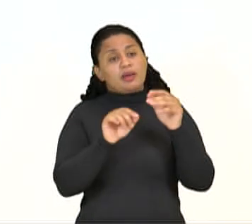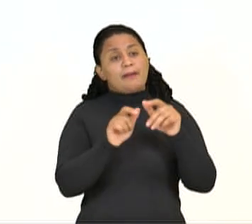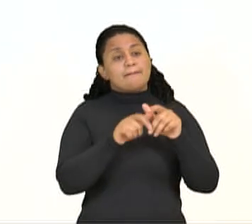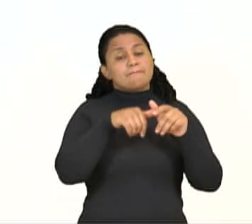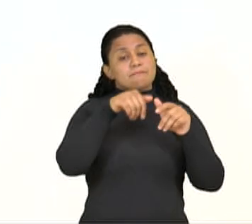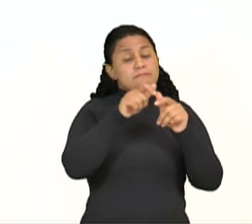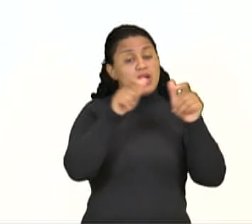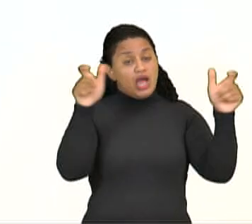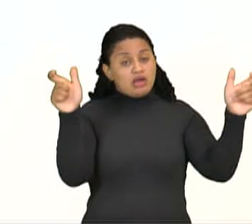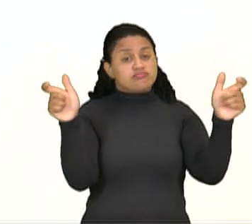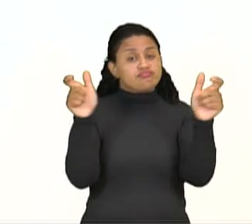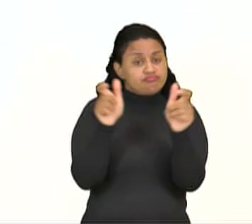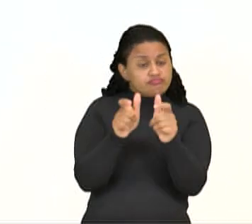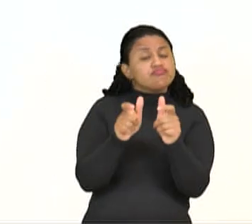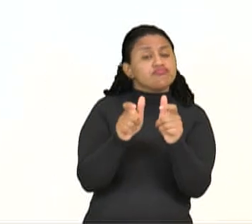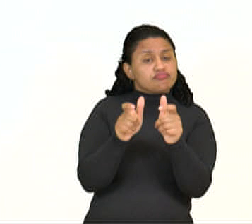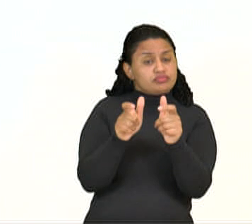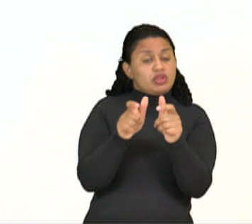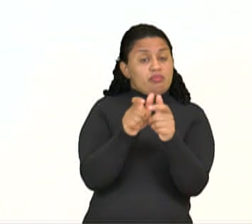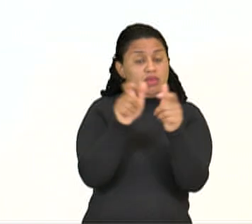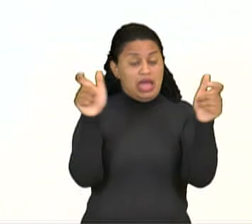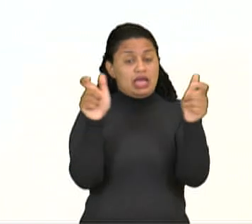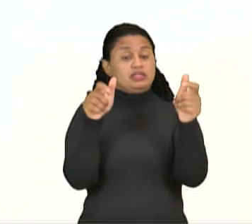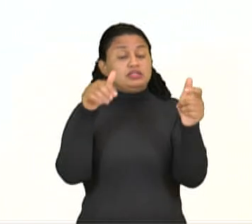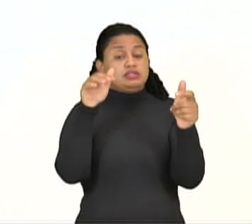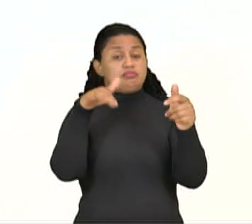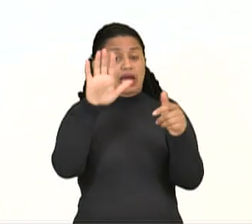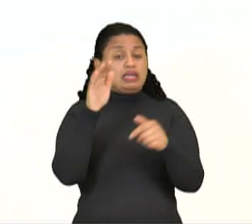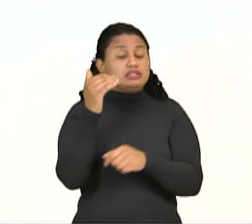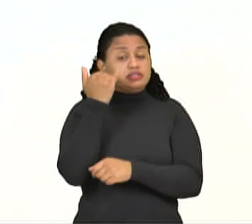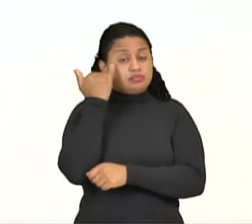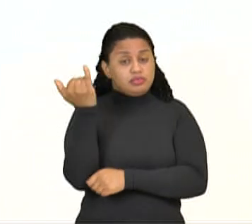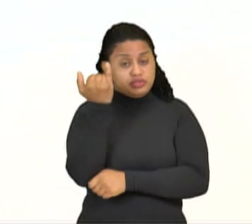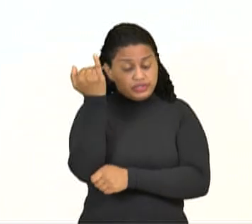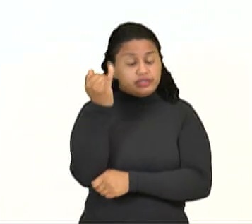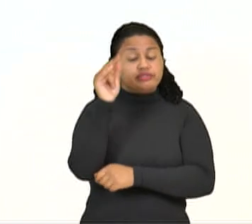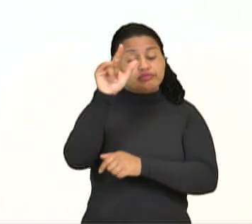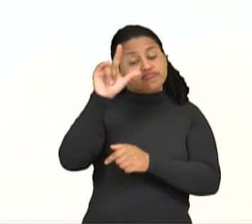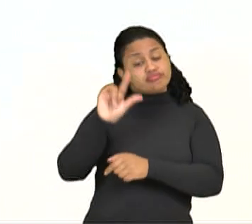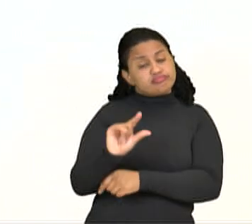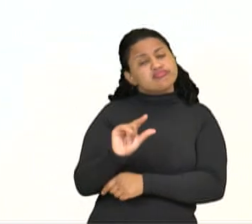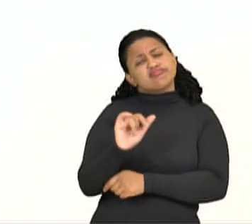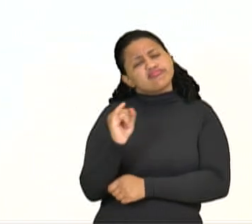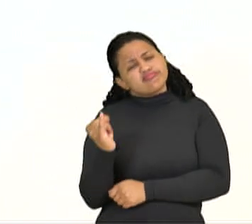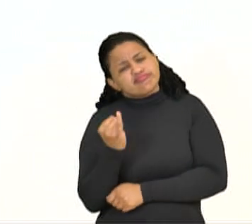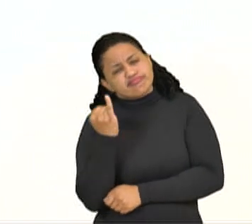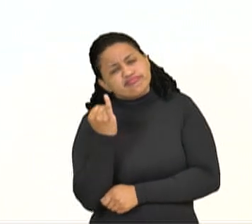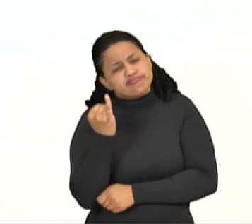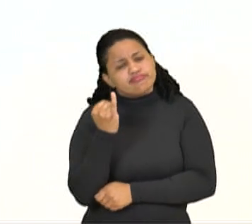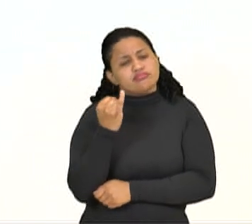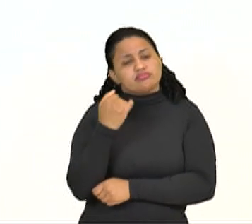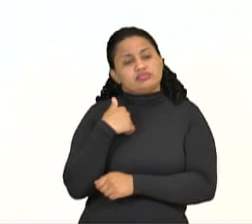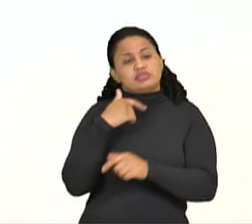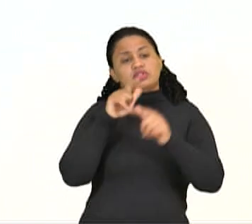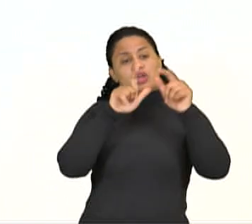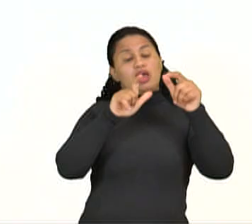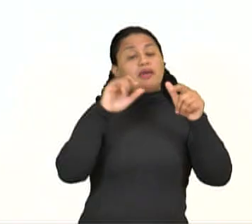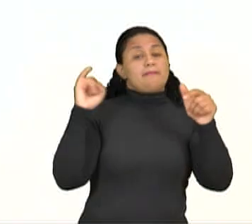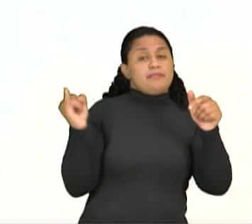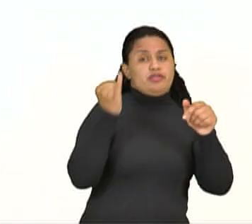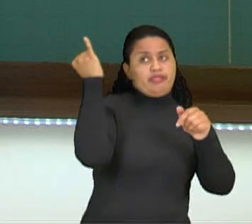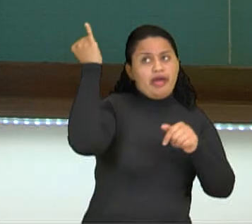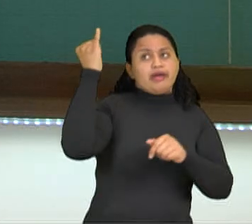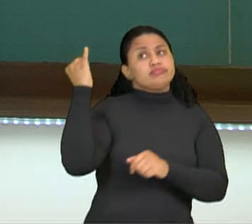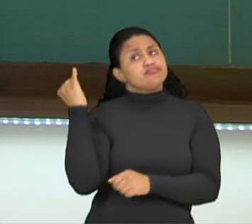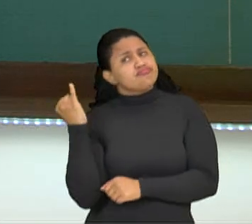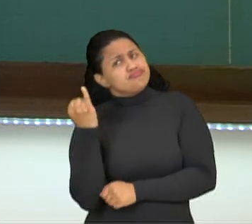para o menor. Para a menor importância, ou seja, ele apresenta um fato bem importante no primeiro momento, no segundo momento o de menor importância,